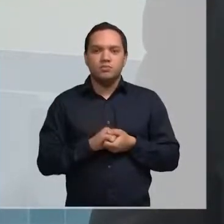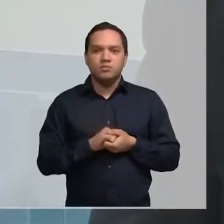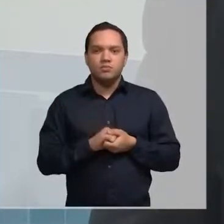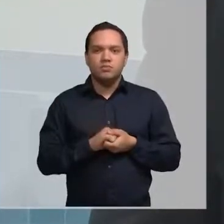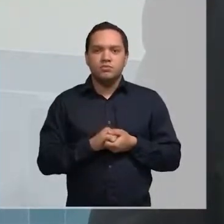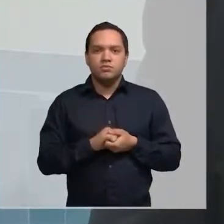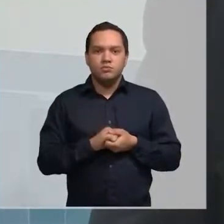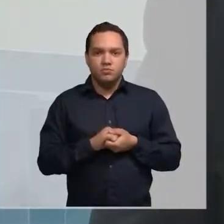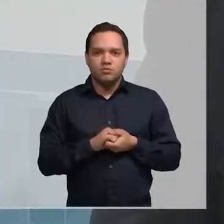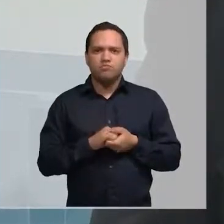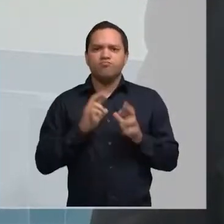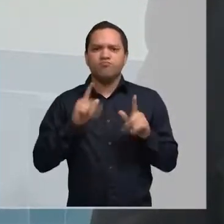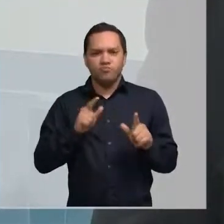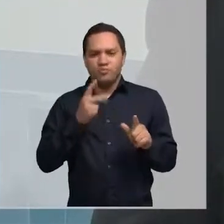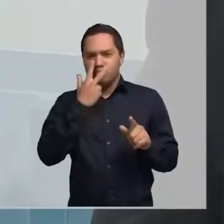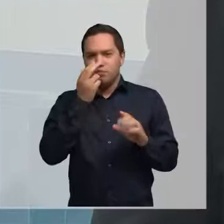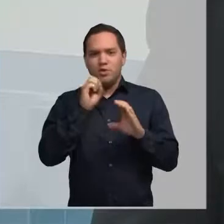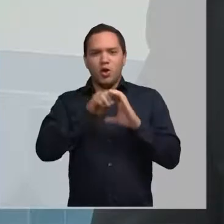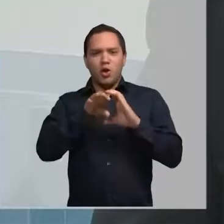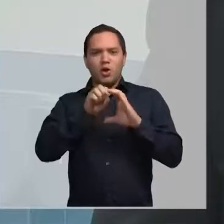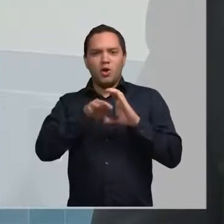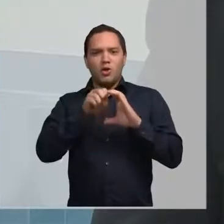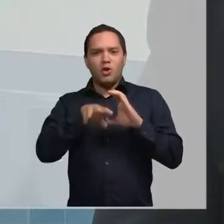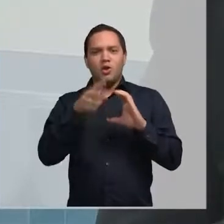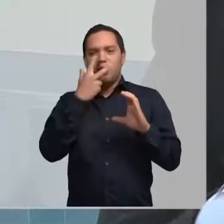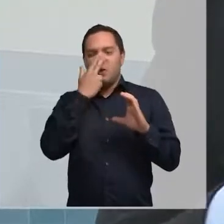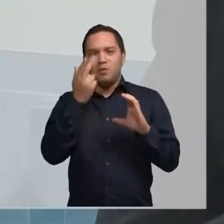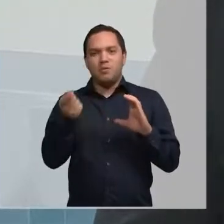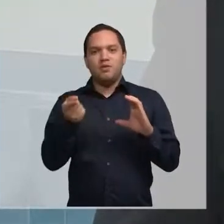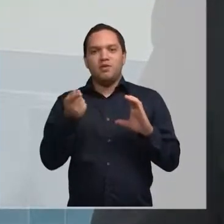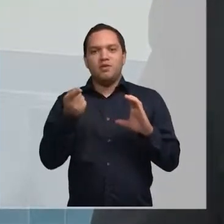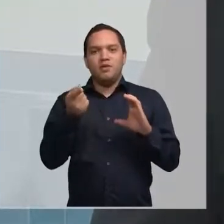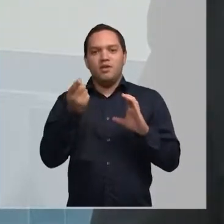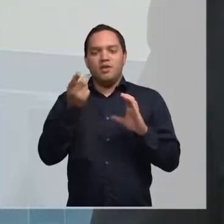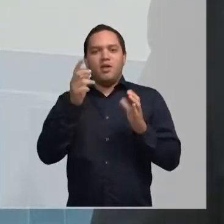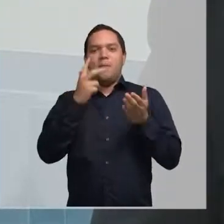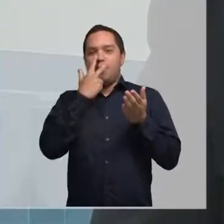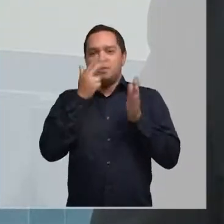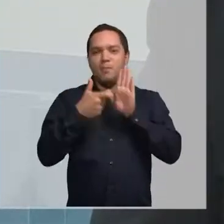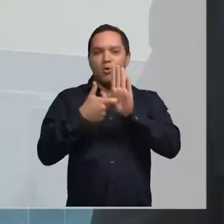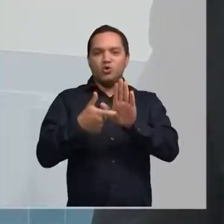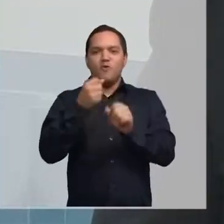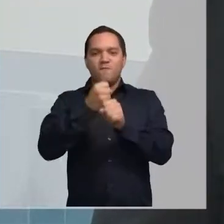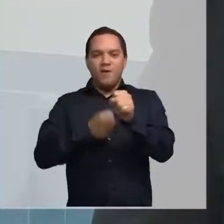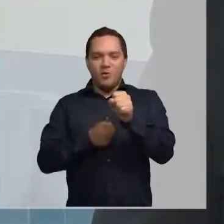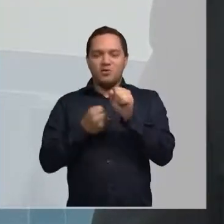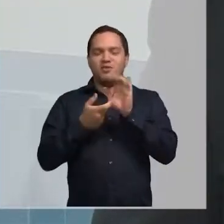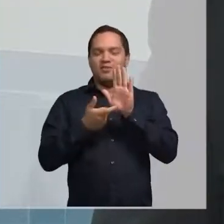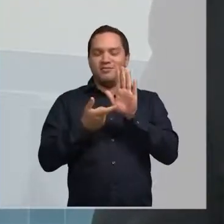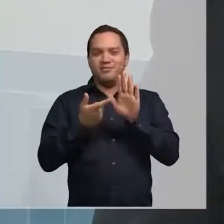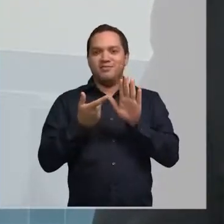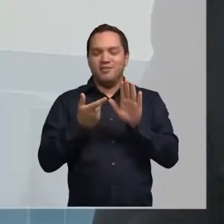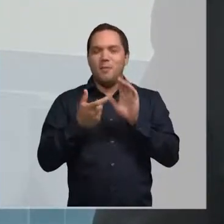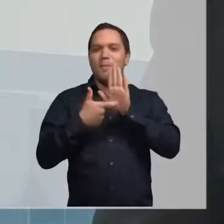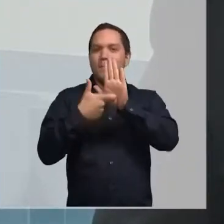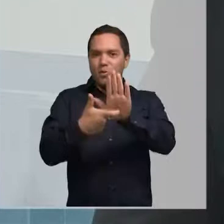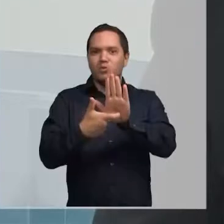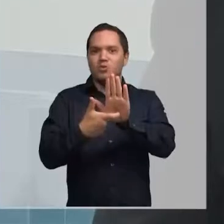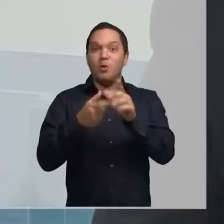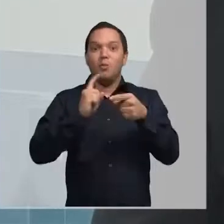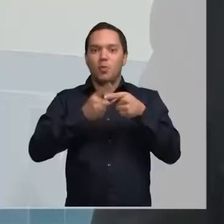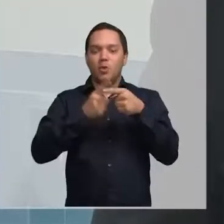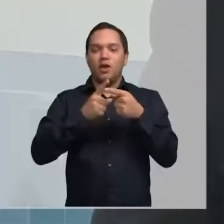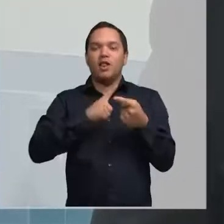Semana típica, né? Destruir a Rede Globo de televisão e a hipocrisia dela na própria Rede Globo de televisão. A Rede Globo de televisão